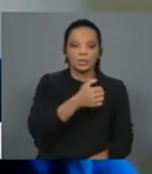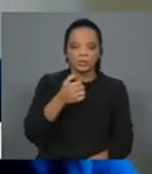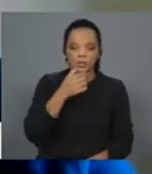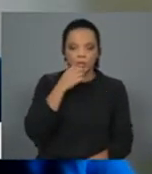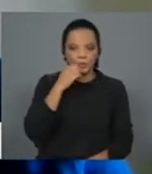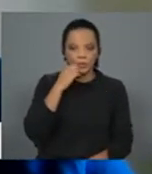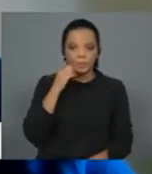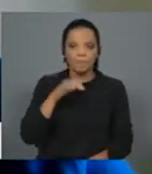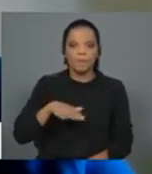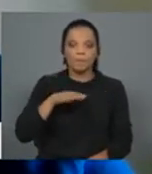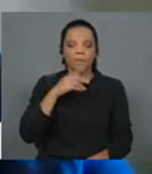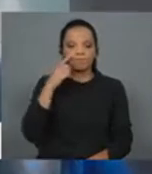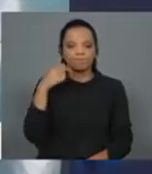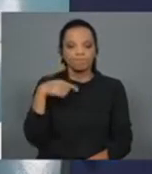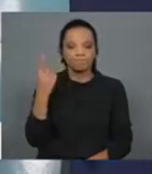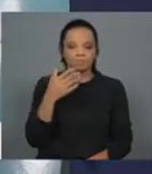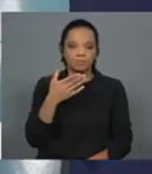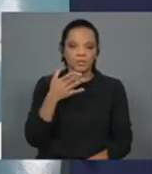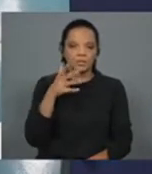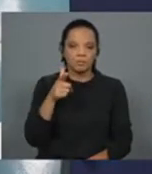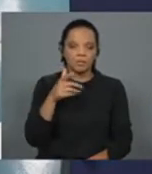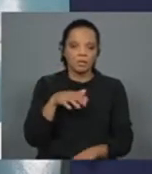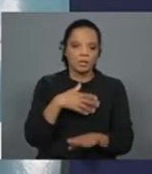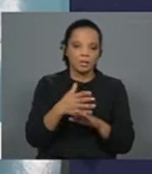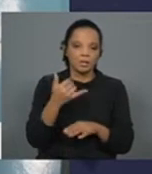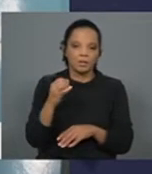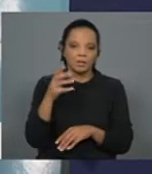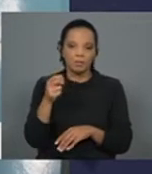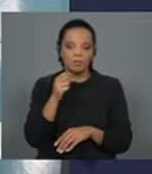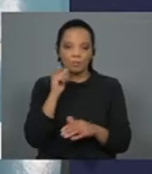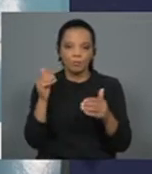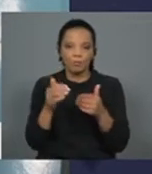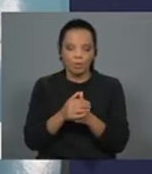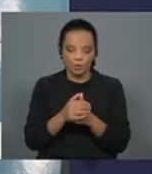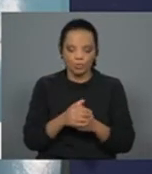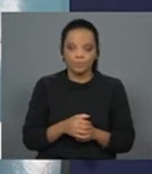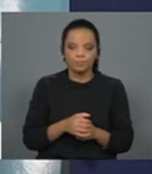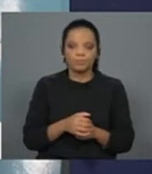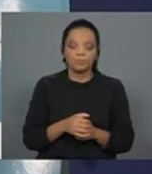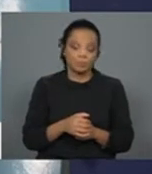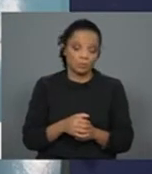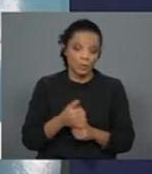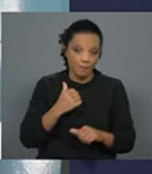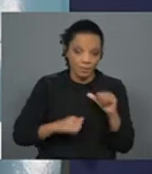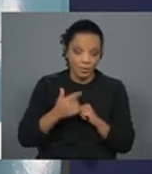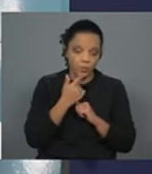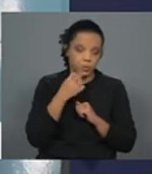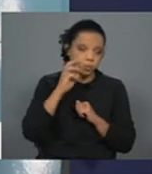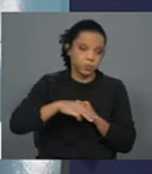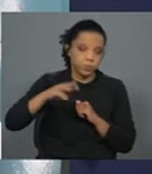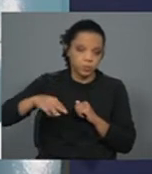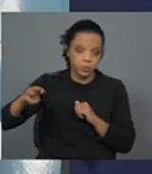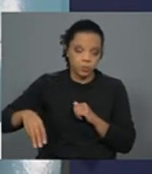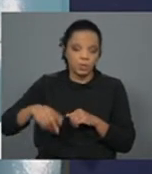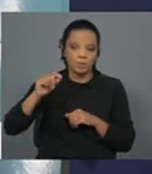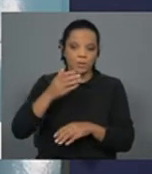1755, os cenários apontam para 17 mil a 27 mil mortos, dezenas de milhares de feridos e mutilados e centenas